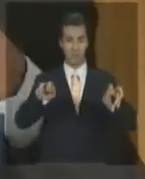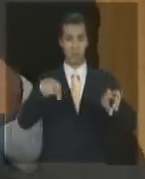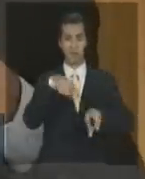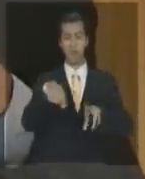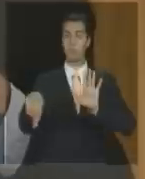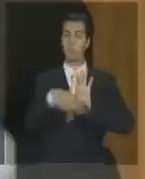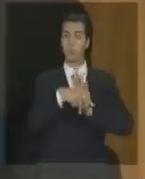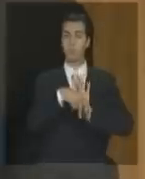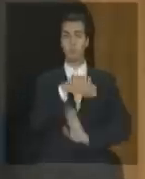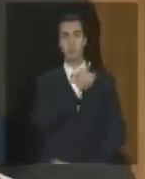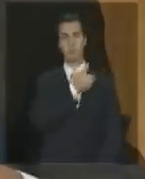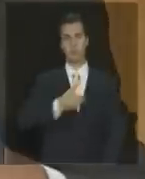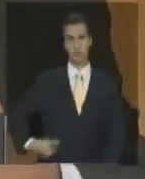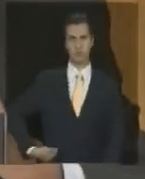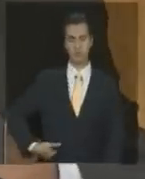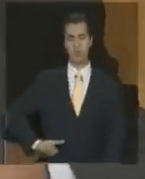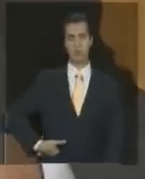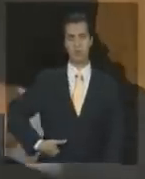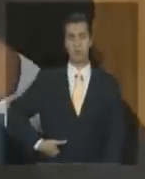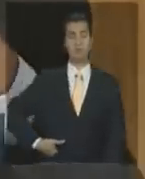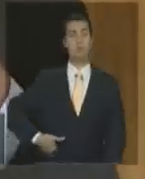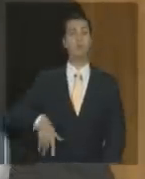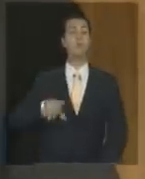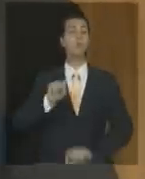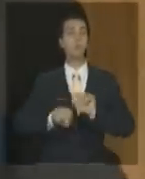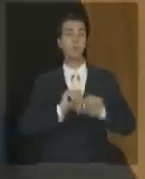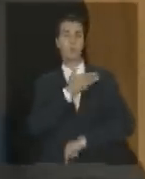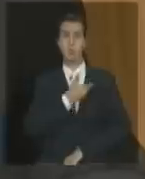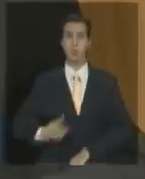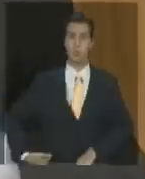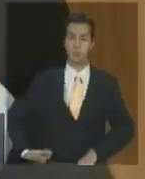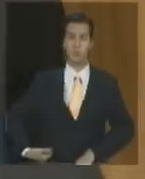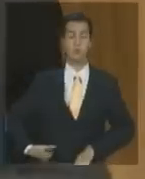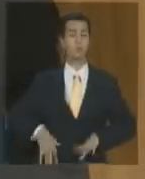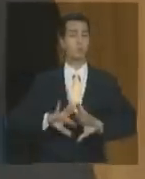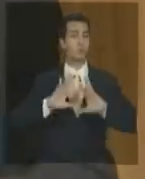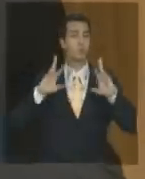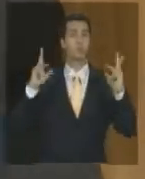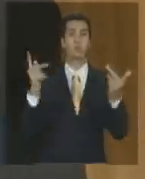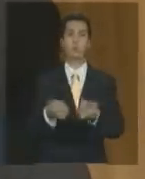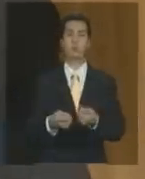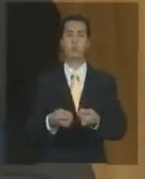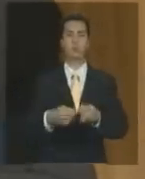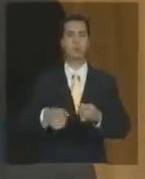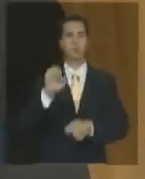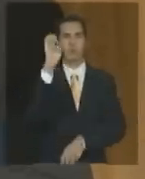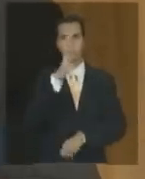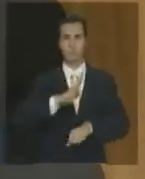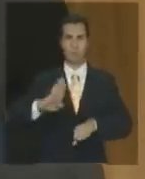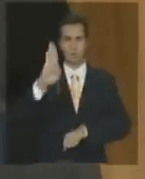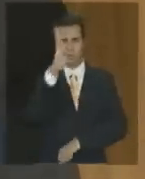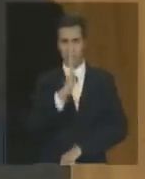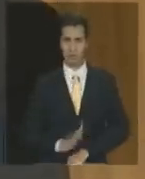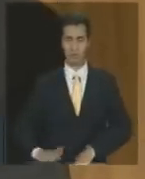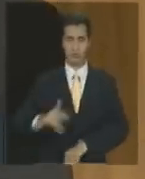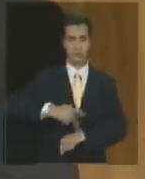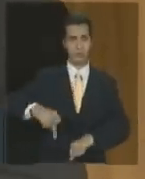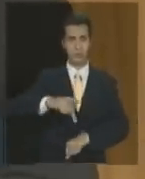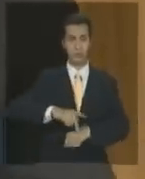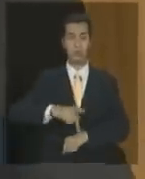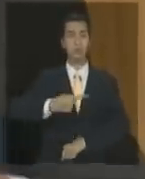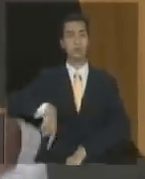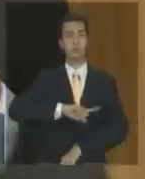é simplesmente do Executivo Federal, não é do Executivo Municipal, mas sim de todas as instâncias do Estado. Precisamos botar os